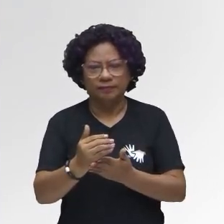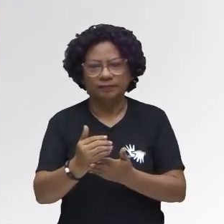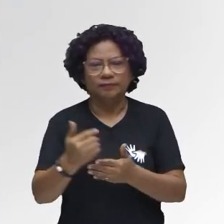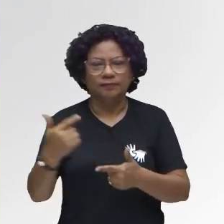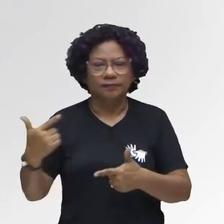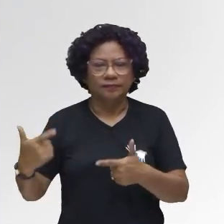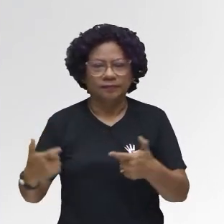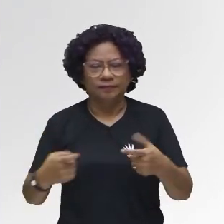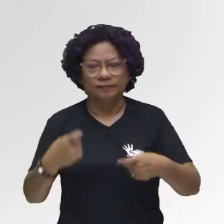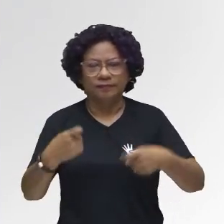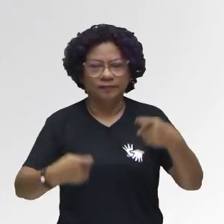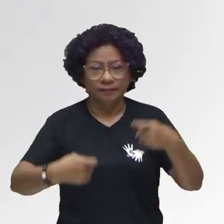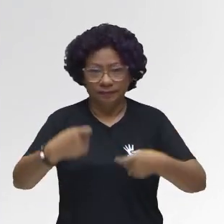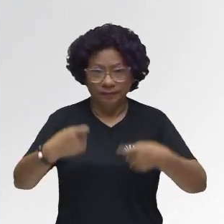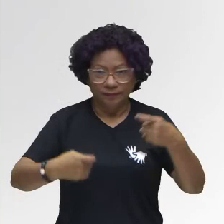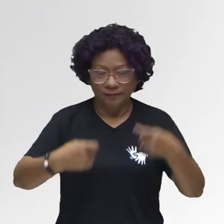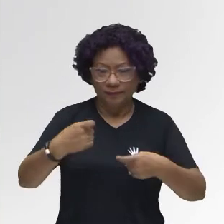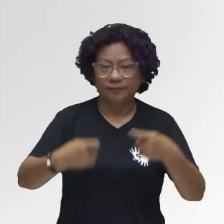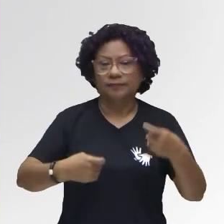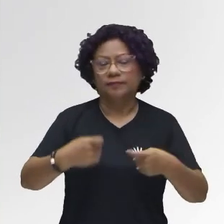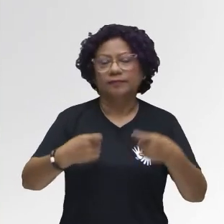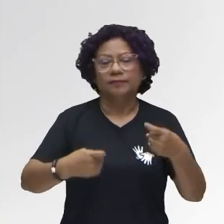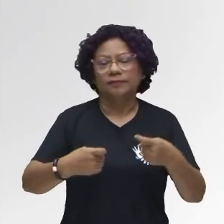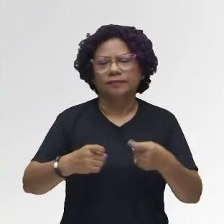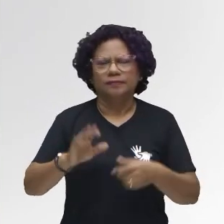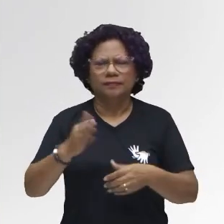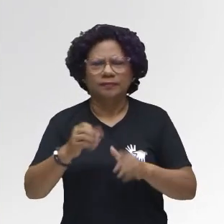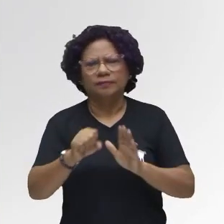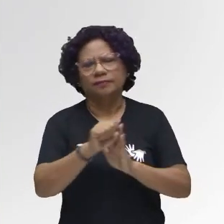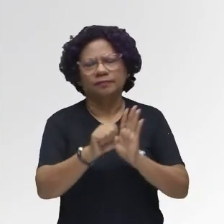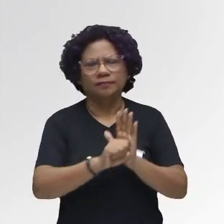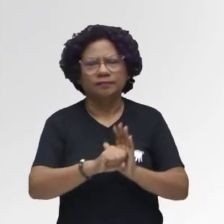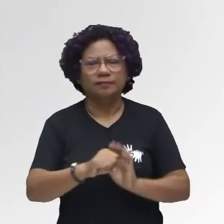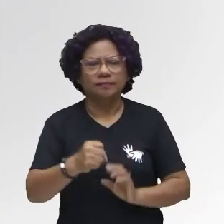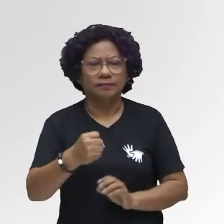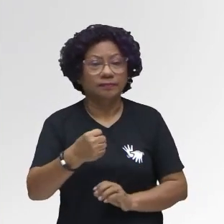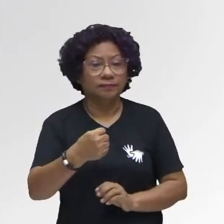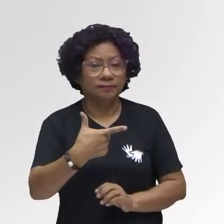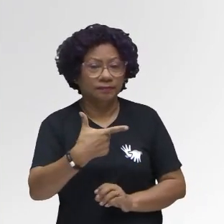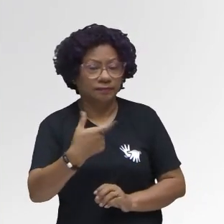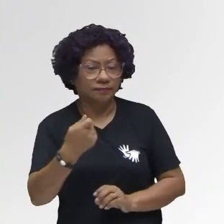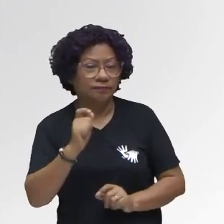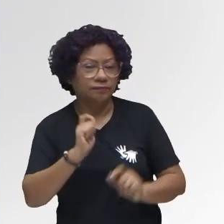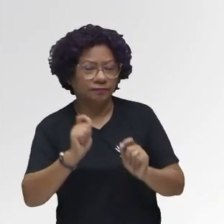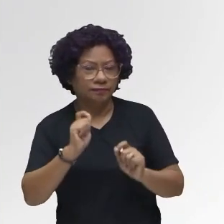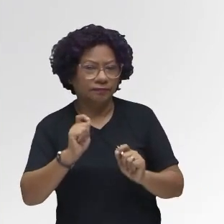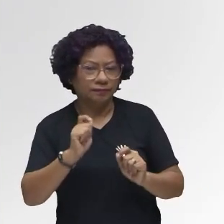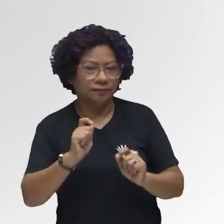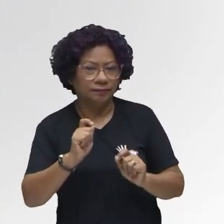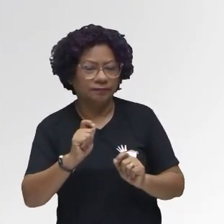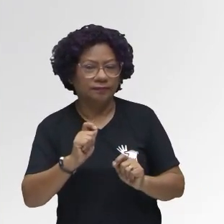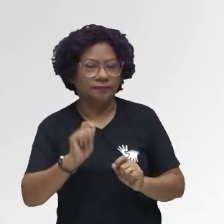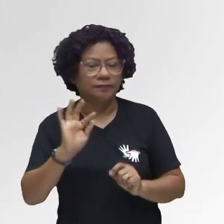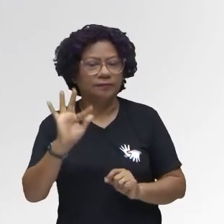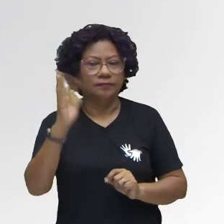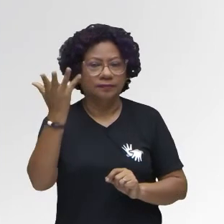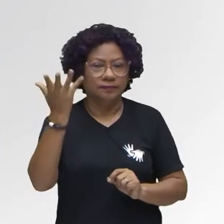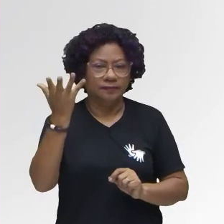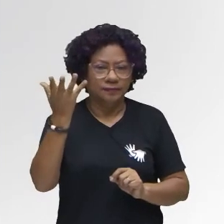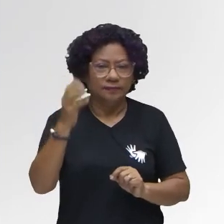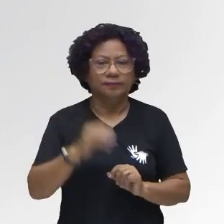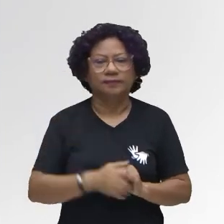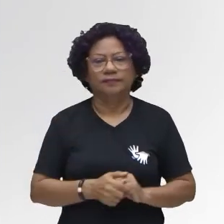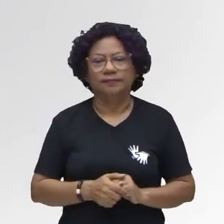viu, que isso vai dar já no início do século XX. Então, olha só o que o século XX traz para a gente. Ele vai trazer